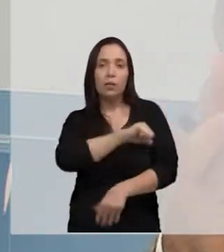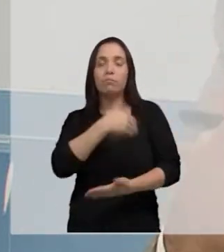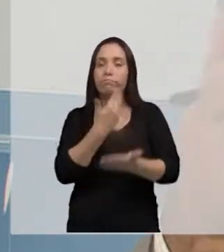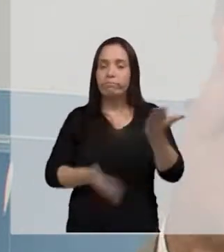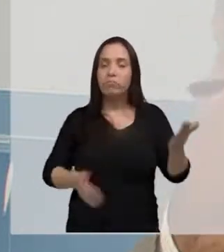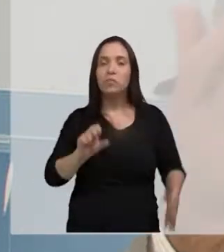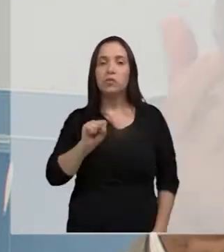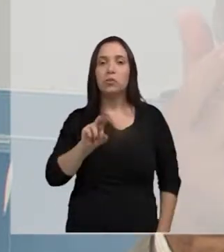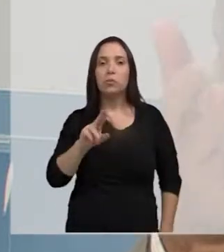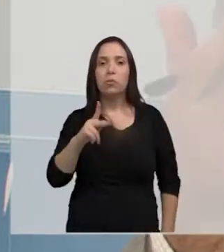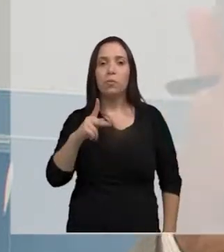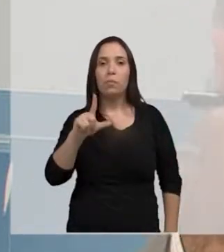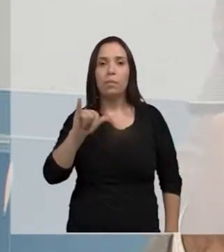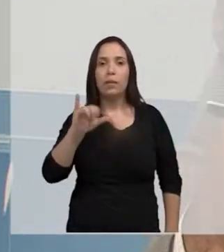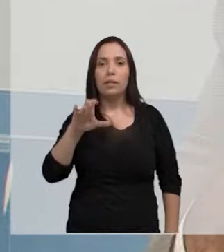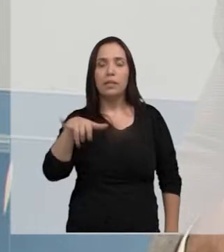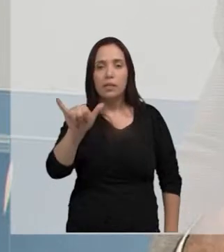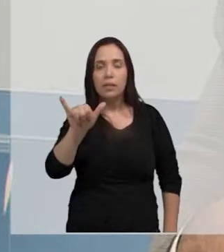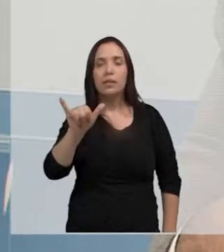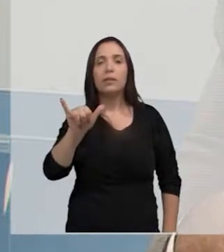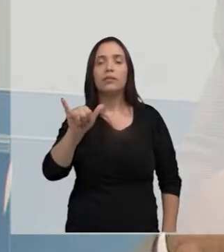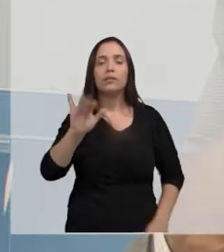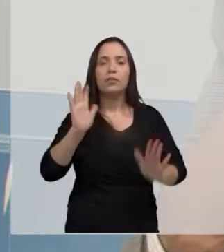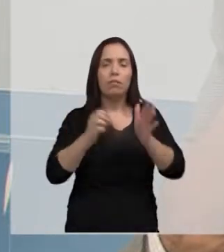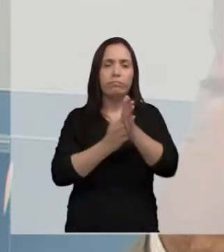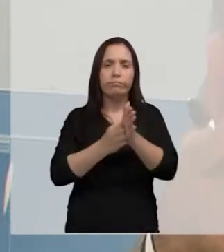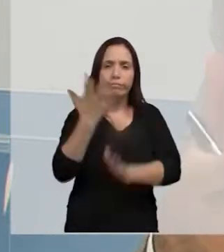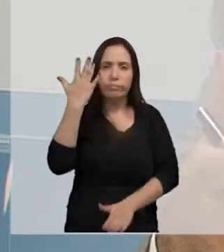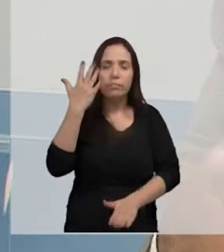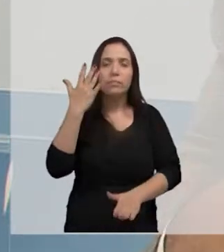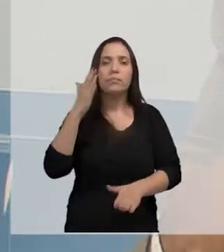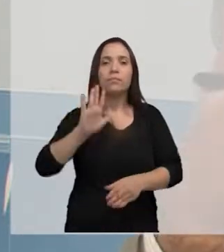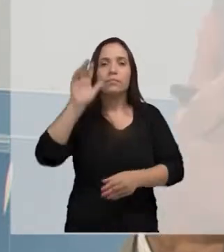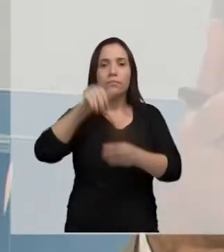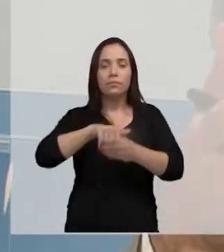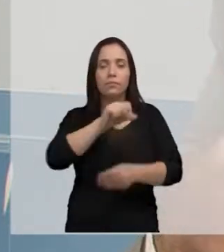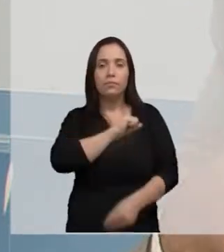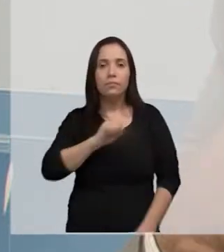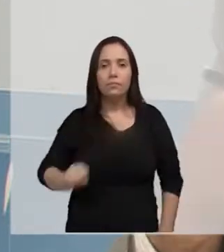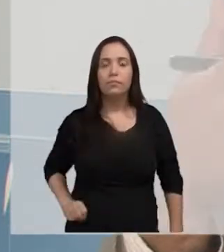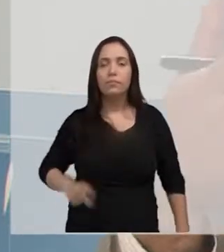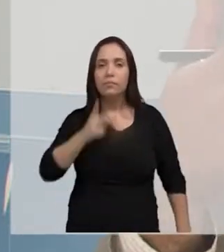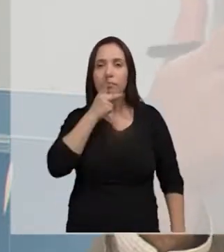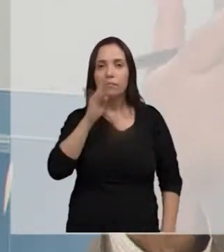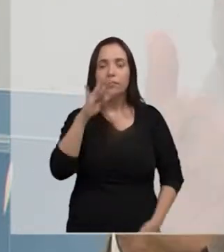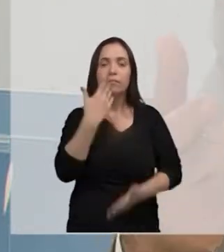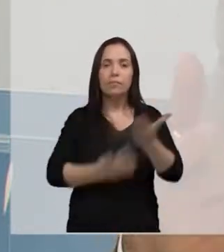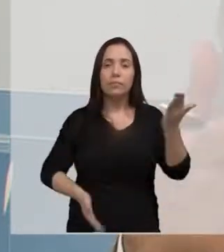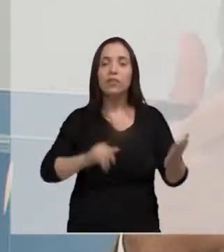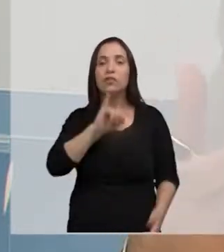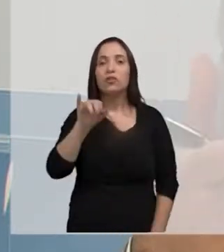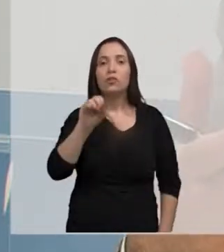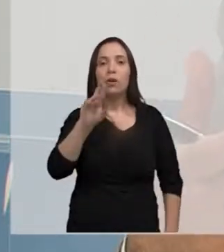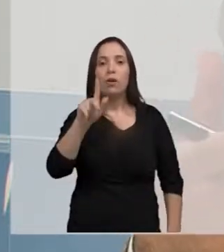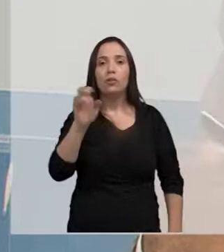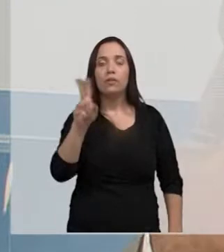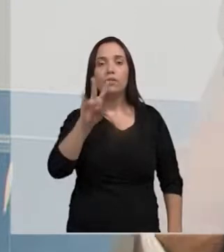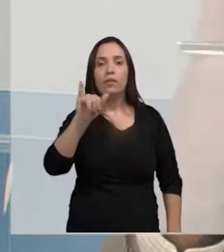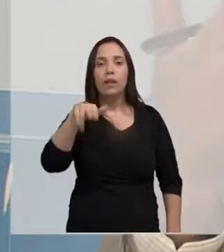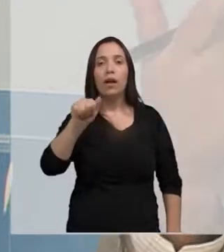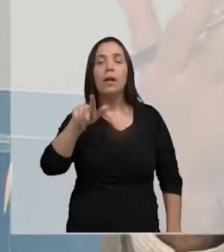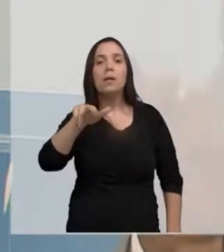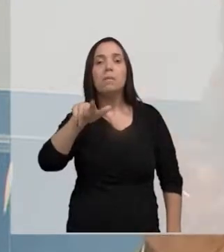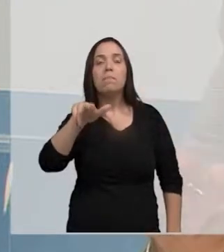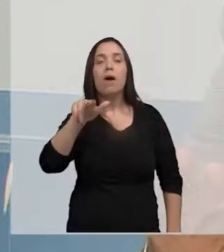Suplicy, ex-senador várias vezes, que era aí perdeu, foi eleito vereador, se candidatou a senador, do PT perdeu. Jorge Viana, irmão